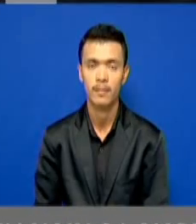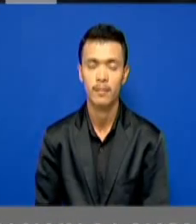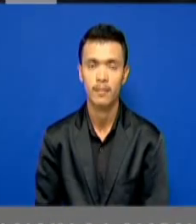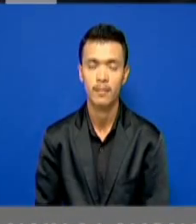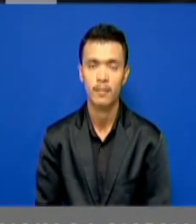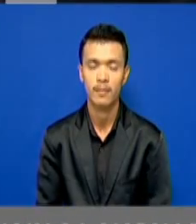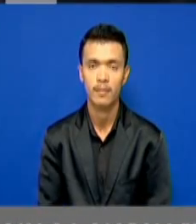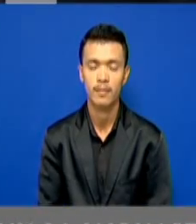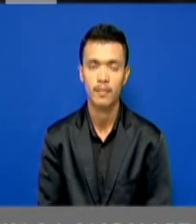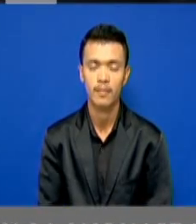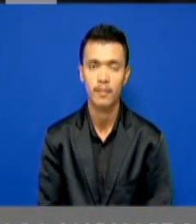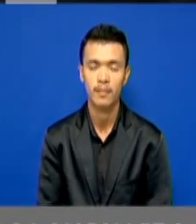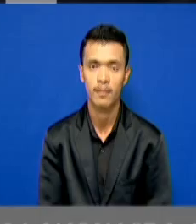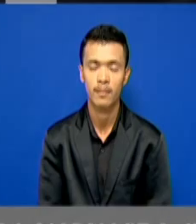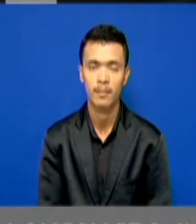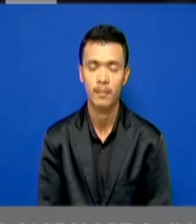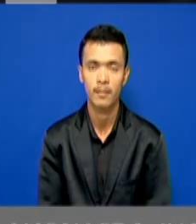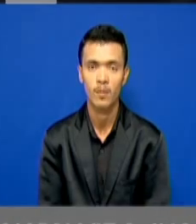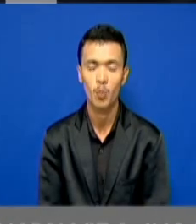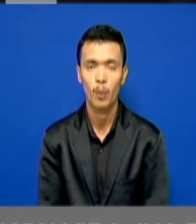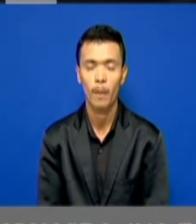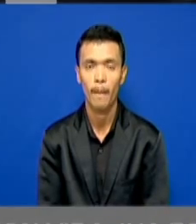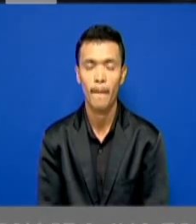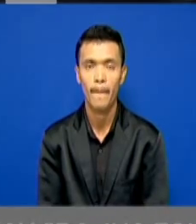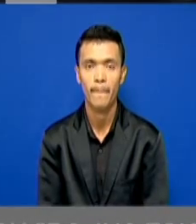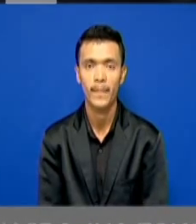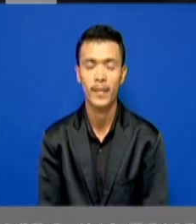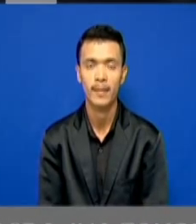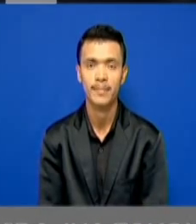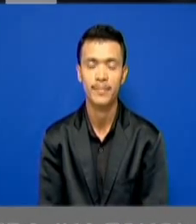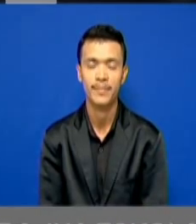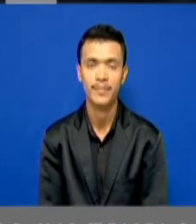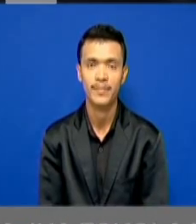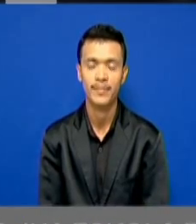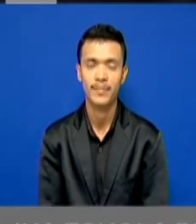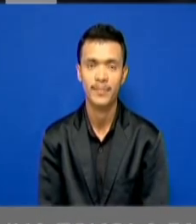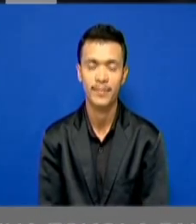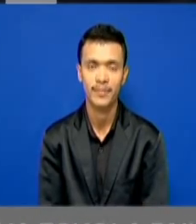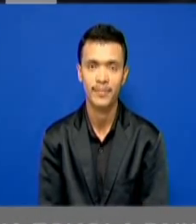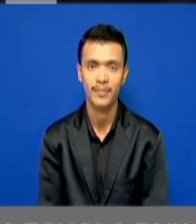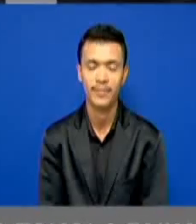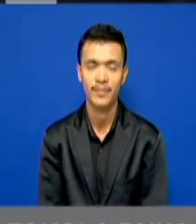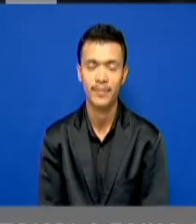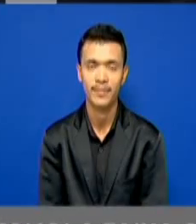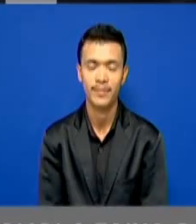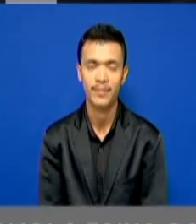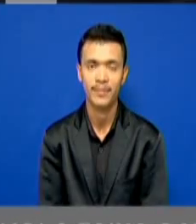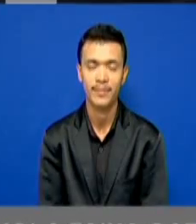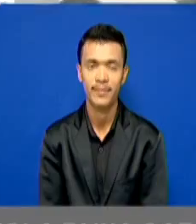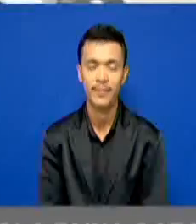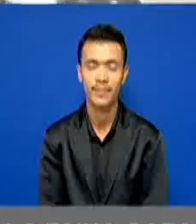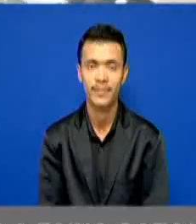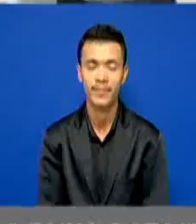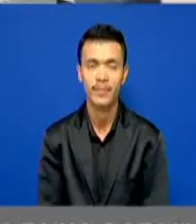uma linha de coordenação, não é só com o Governo, mas também com as igrejas, também com as escolas